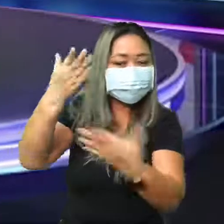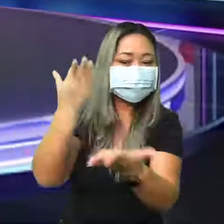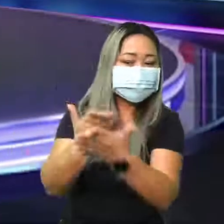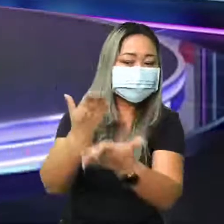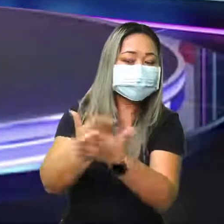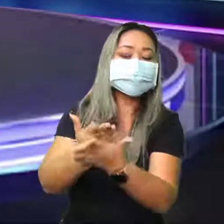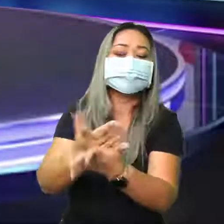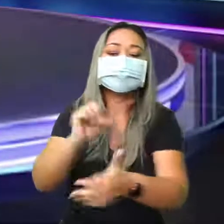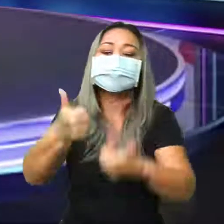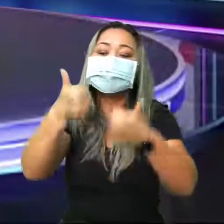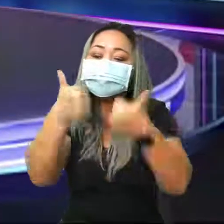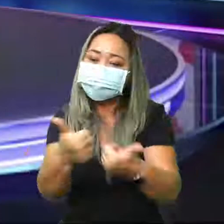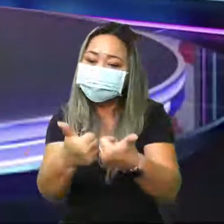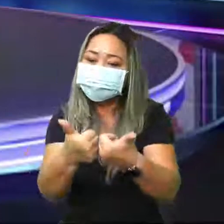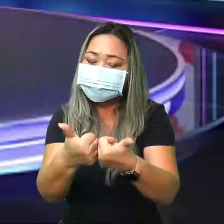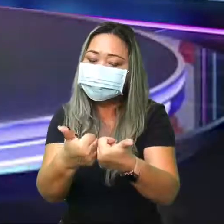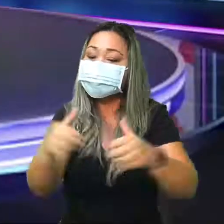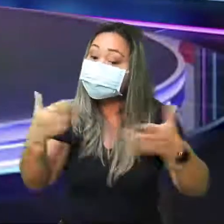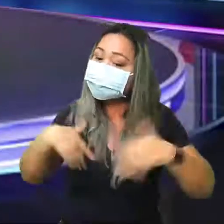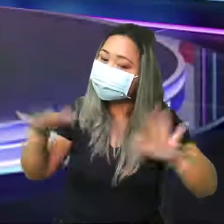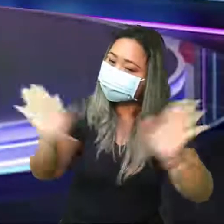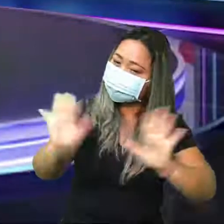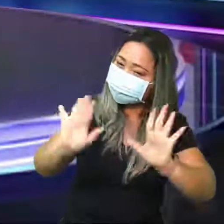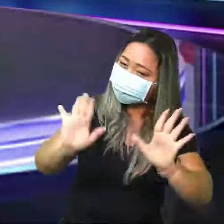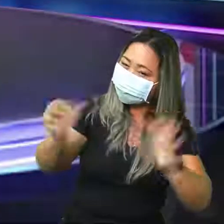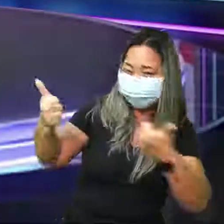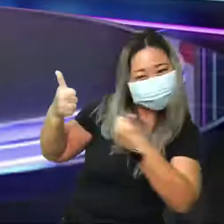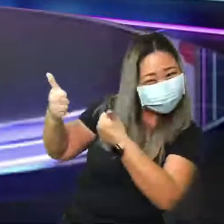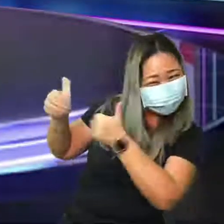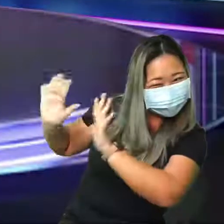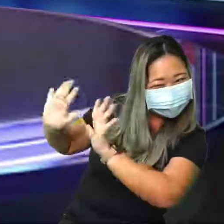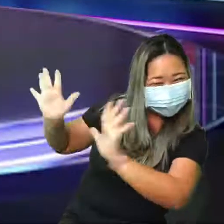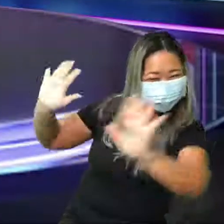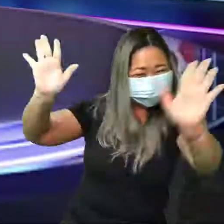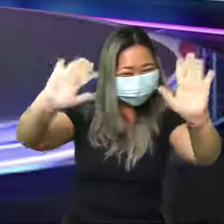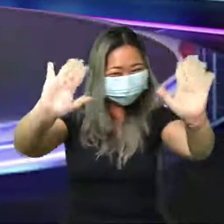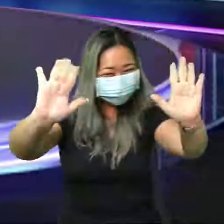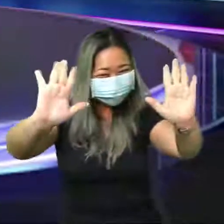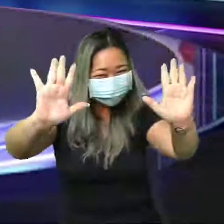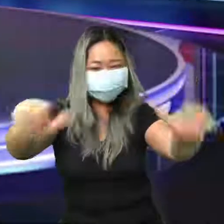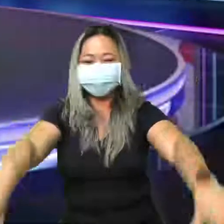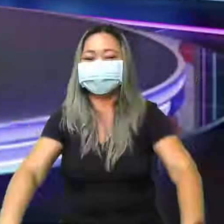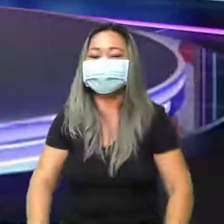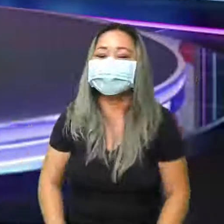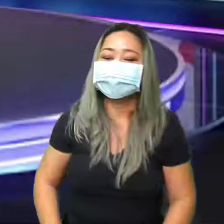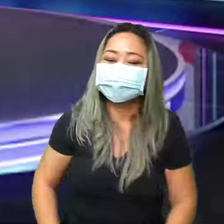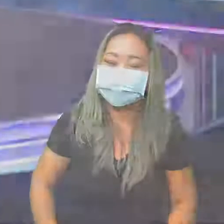próxima aula, tá? A gente se despede por aqui, eu e a professora Adelina. Tchau, tchau, galera!